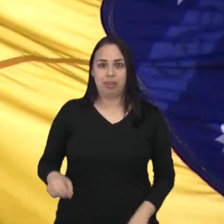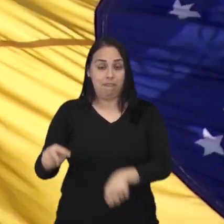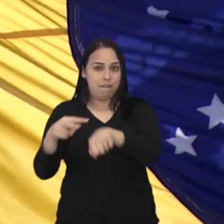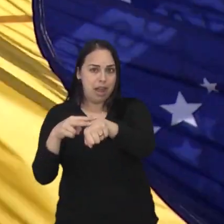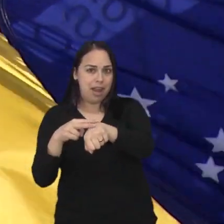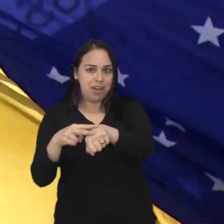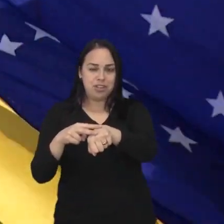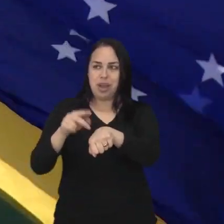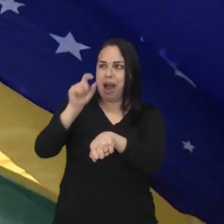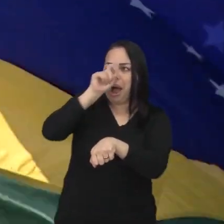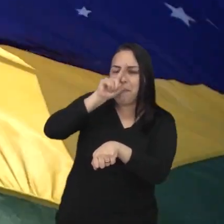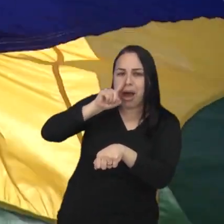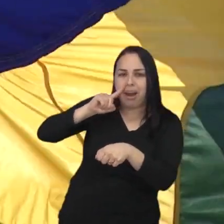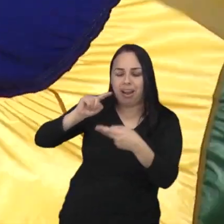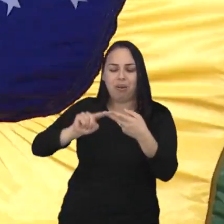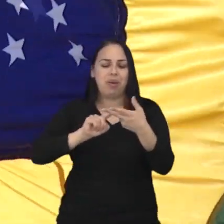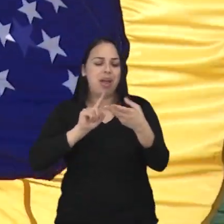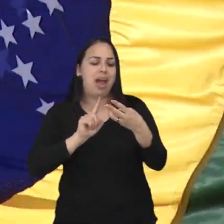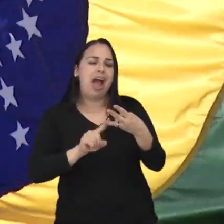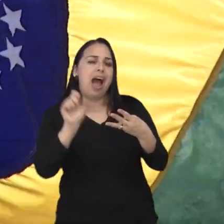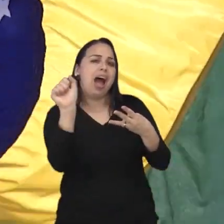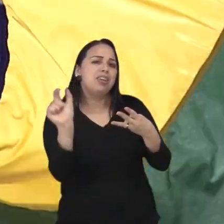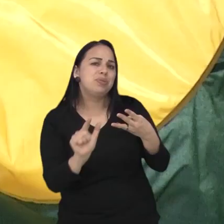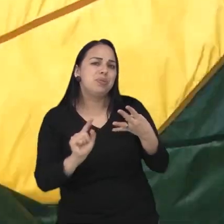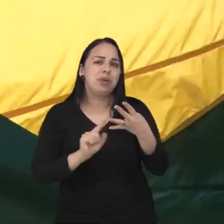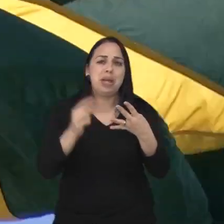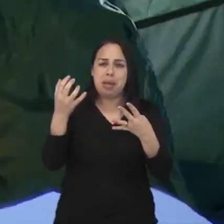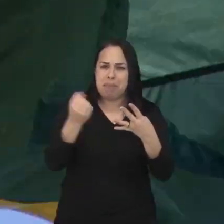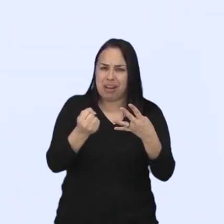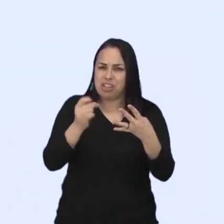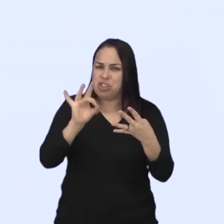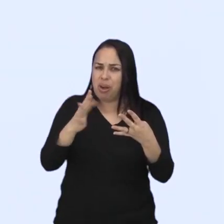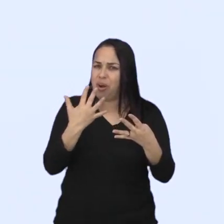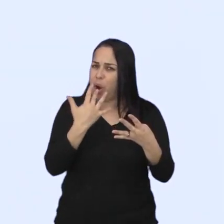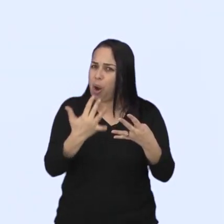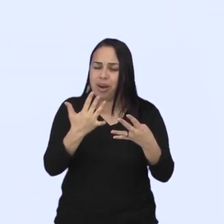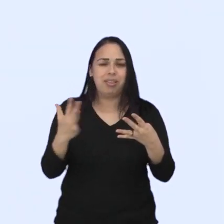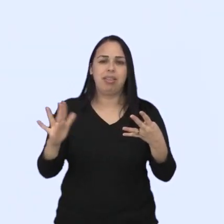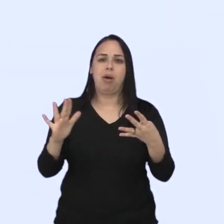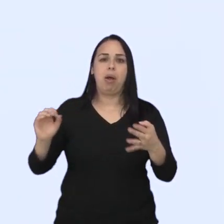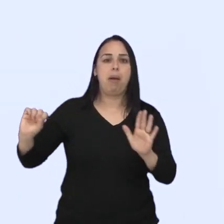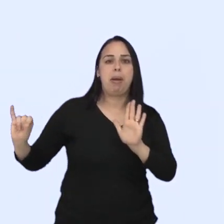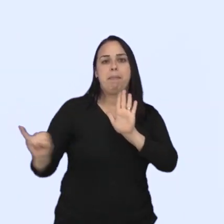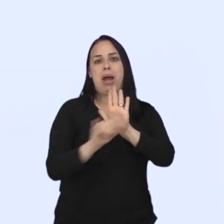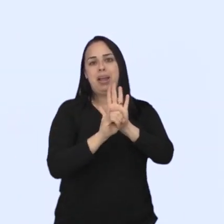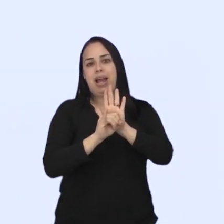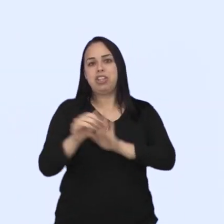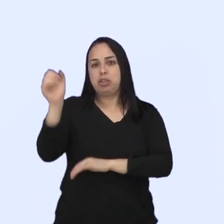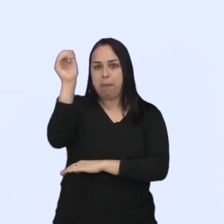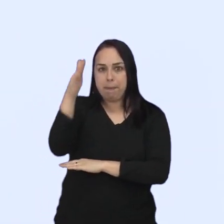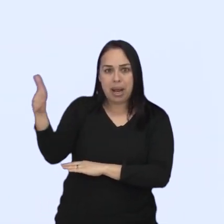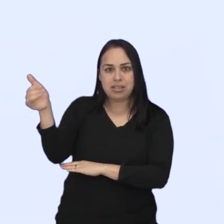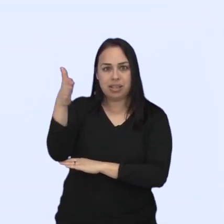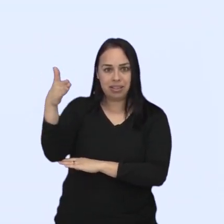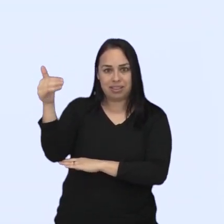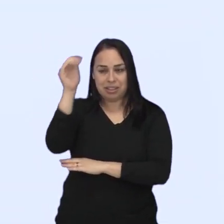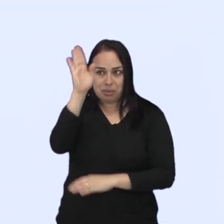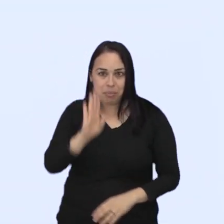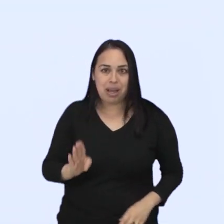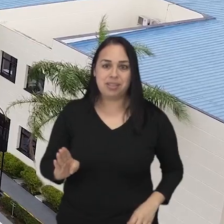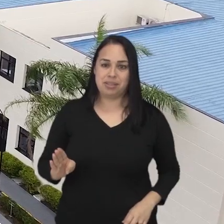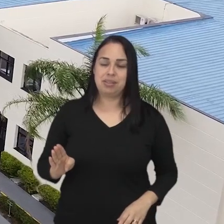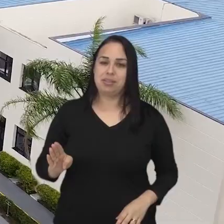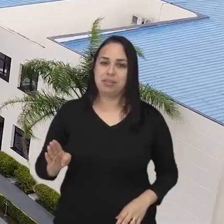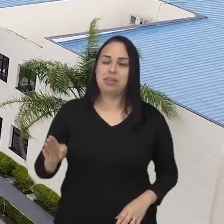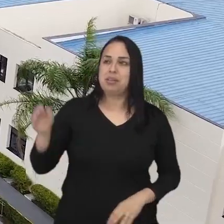Verde, amarelo, azul e branco. Não são apenas cores, são partes da identidade brasileira, ostentadas por nossa